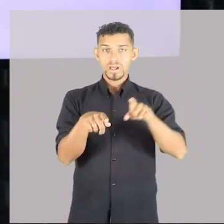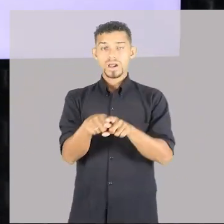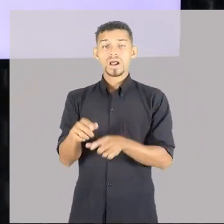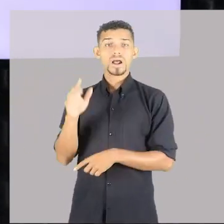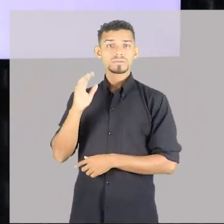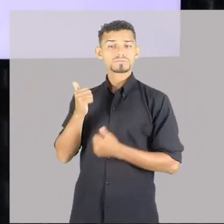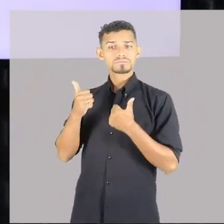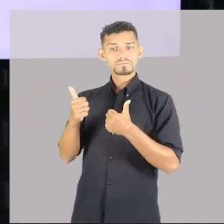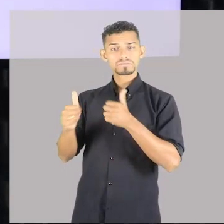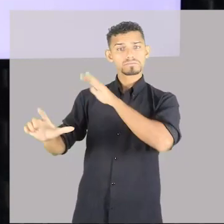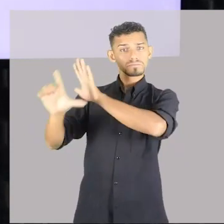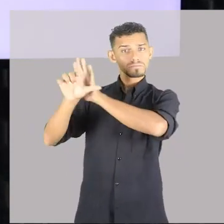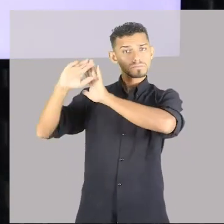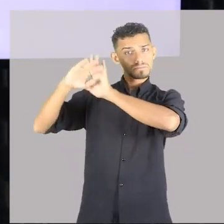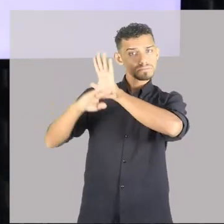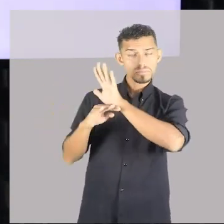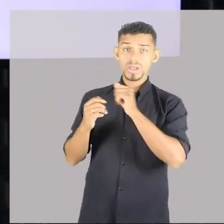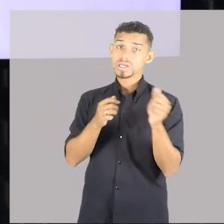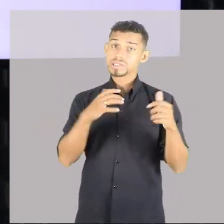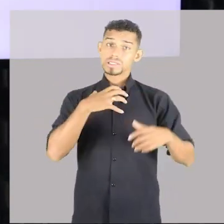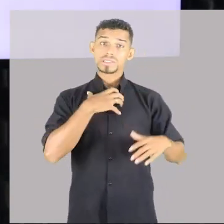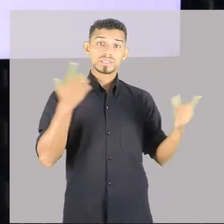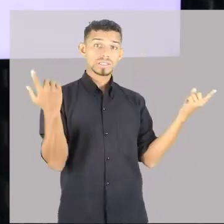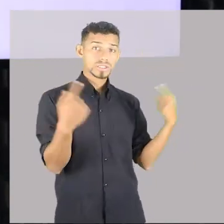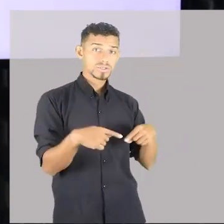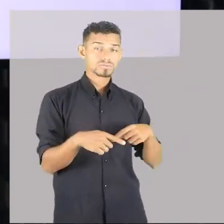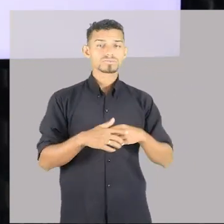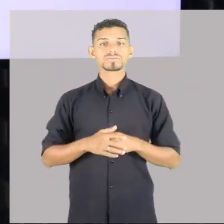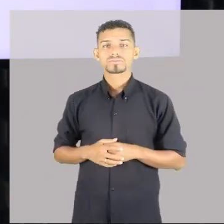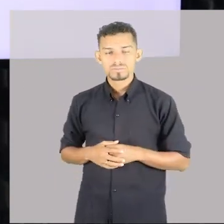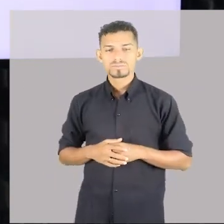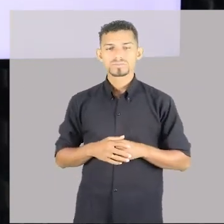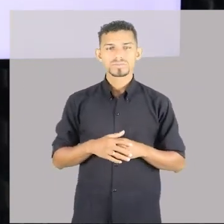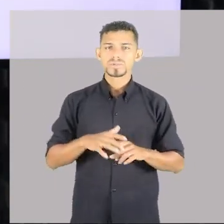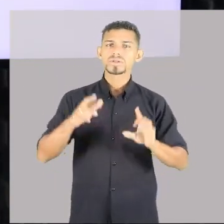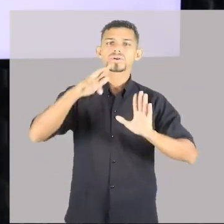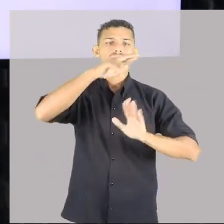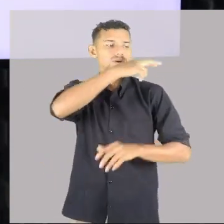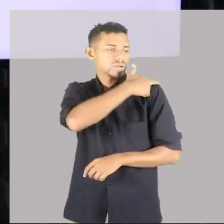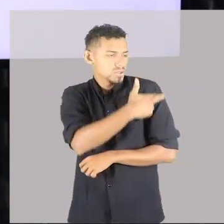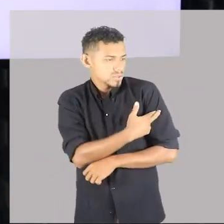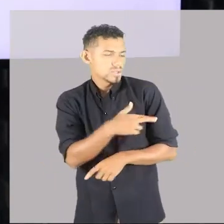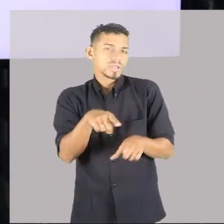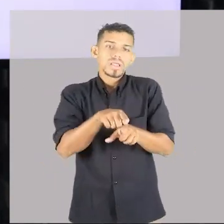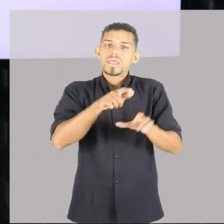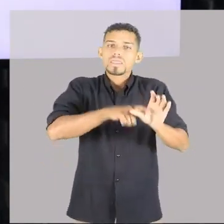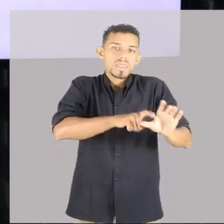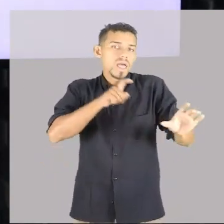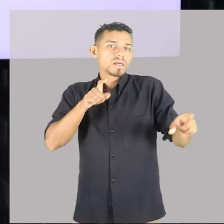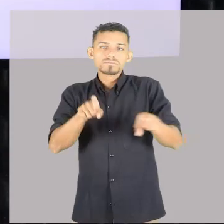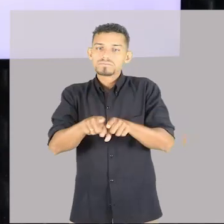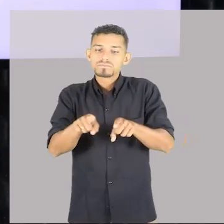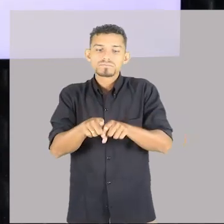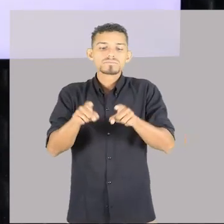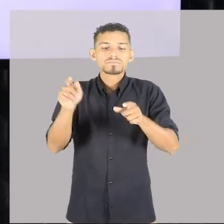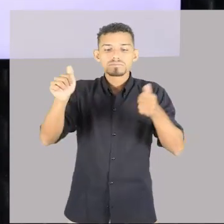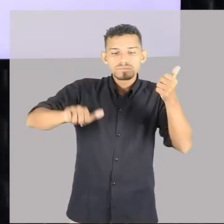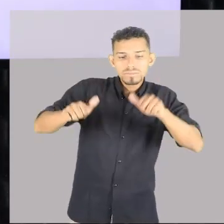contrário. Então, a gente tem a previsão dos recursos justamente salientando-se que eles independem de previsão